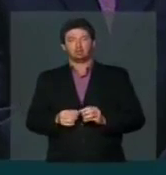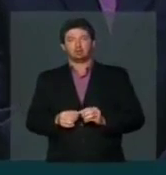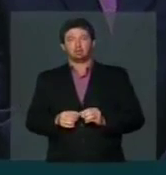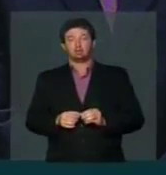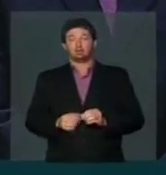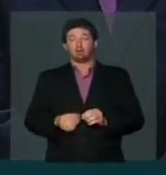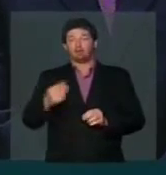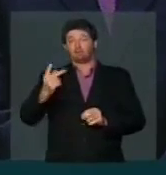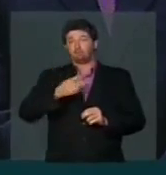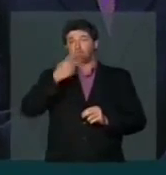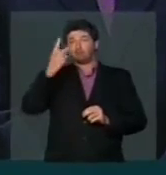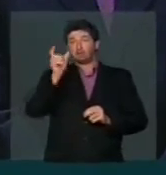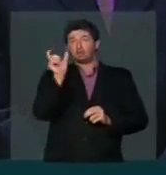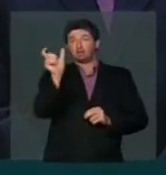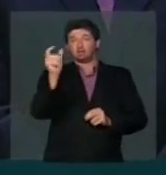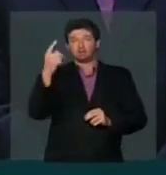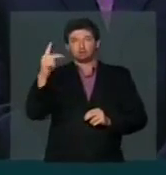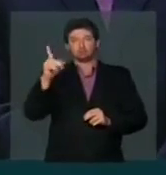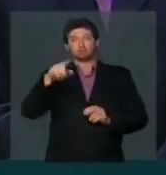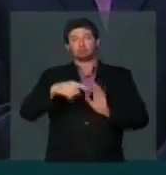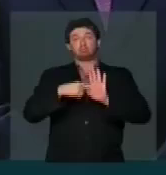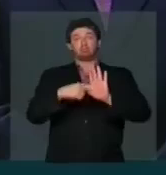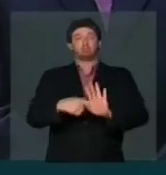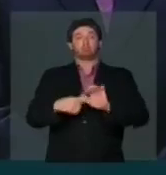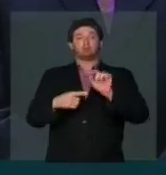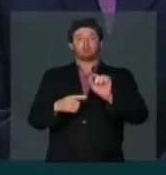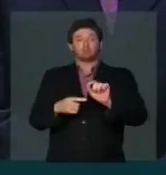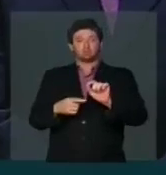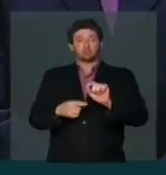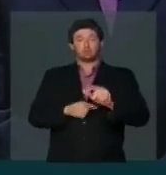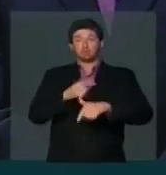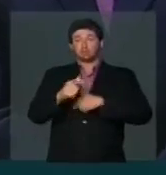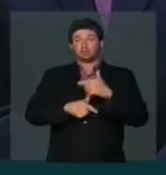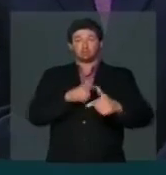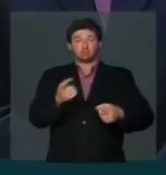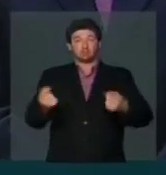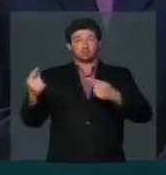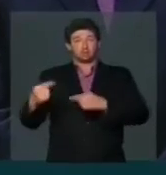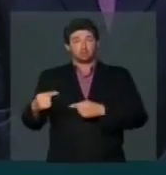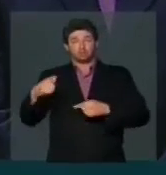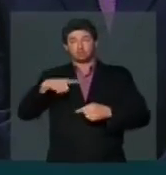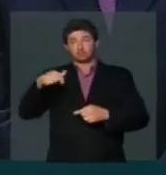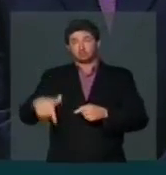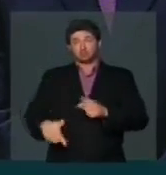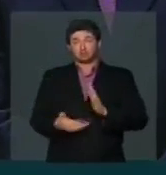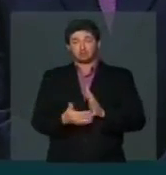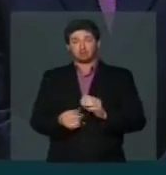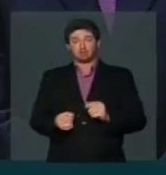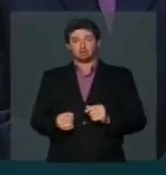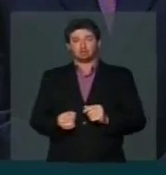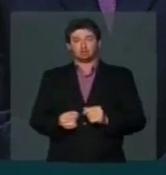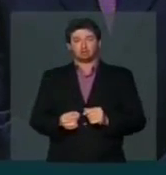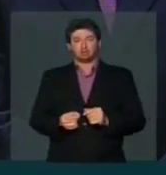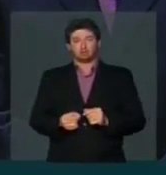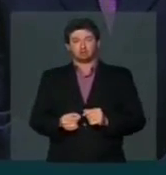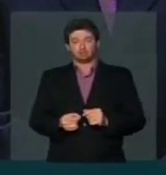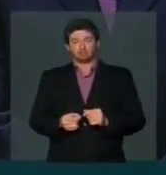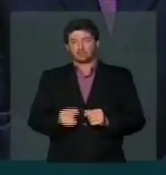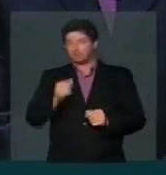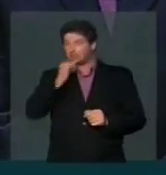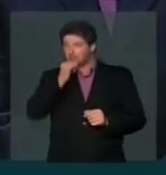palavra de Vossa Excelência, na verdade, realça e ressalta o trabalho que a oposição vem fazendo nesta casa. Vossa Excelência, exemplo